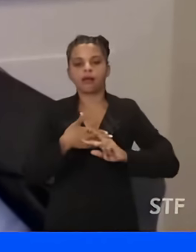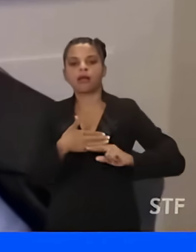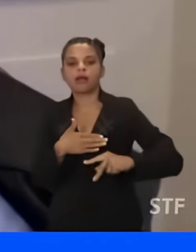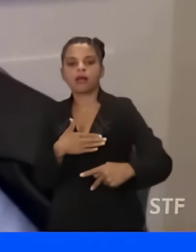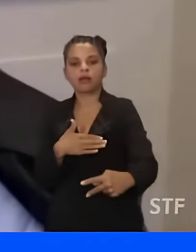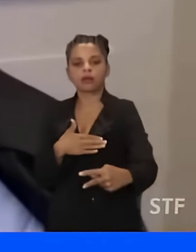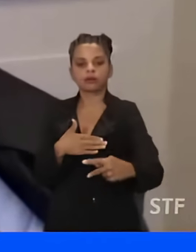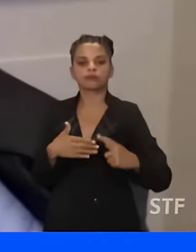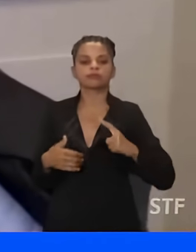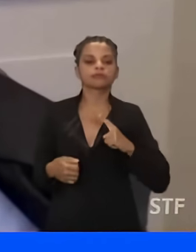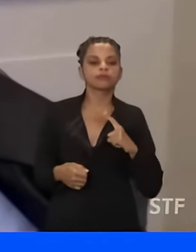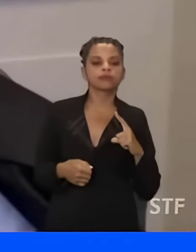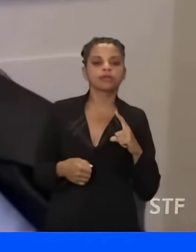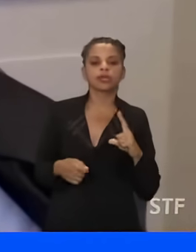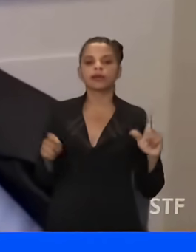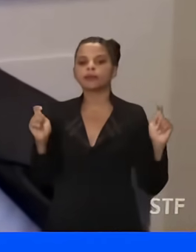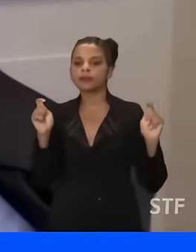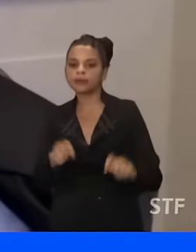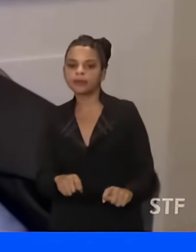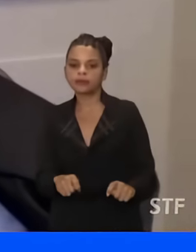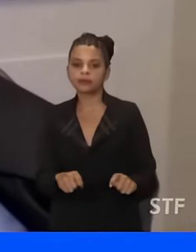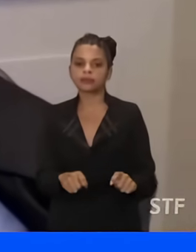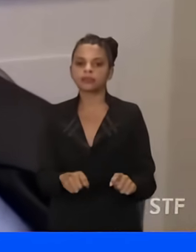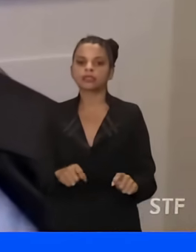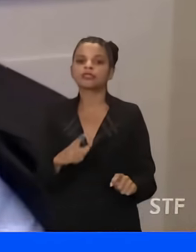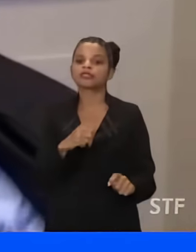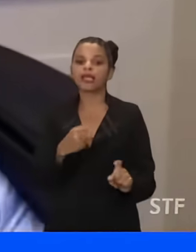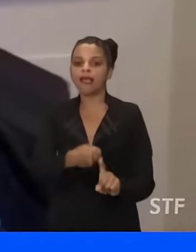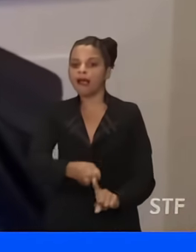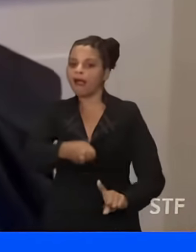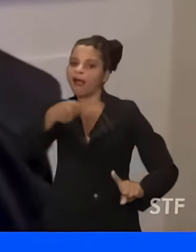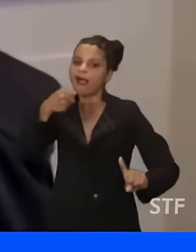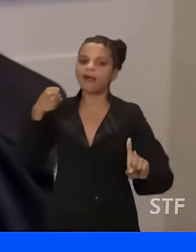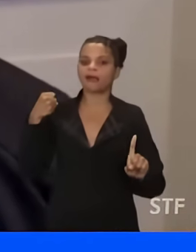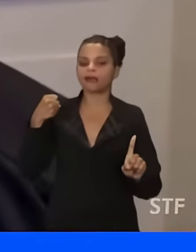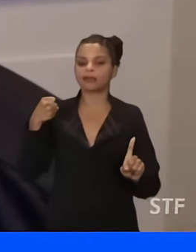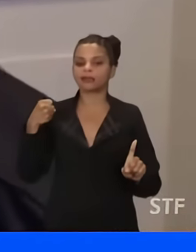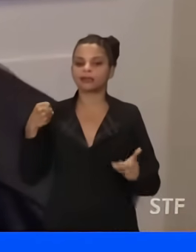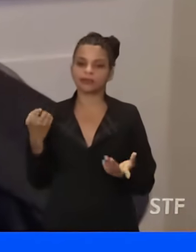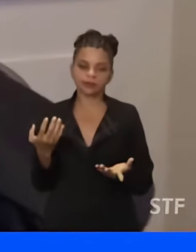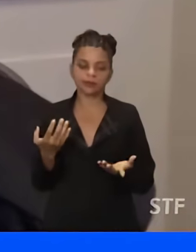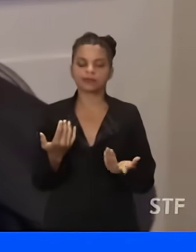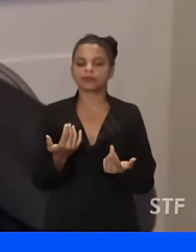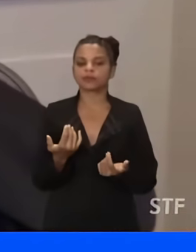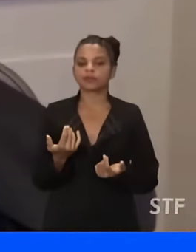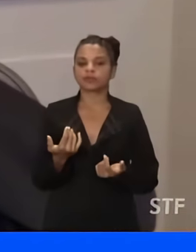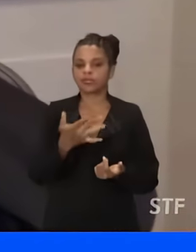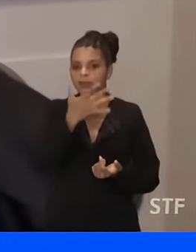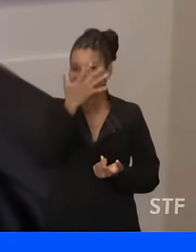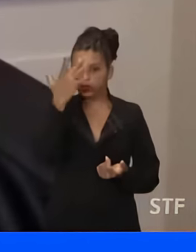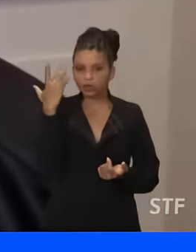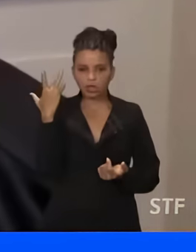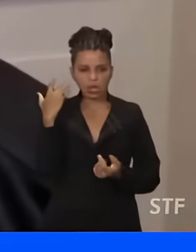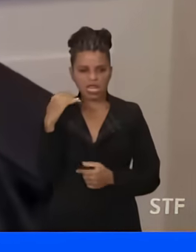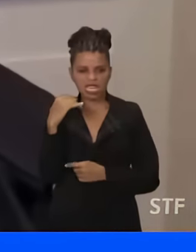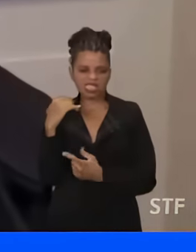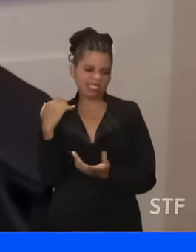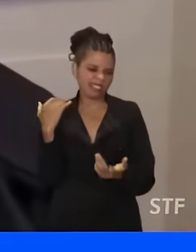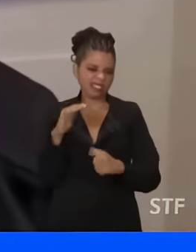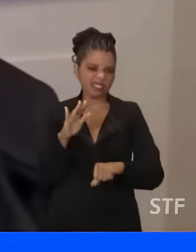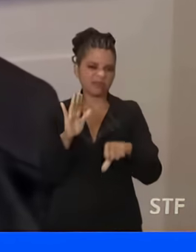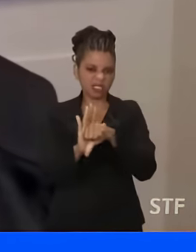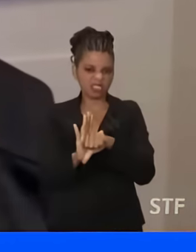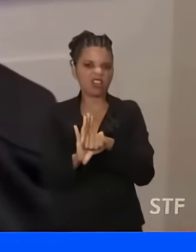automaticamente a possibilidade das agressões. O criminoso se sente incentivado. E o